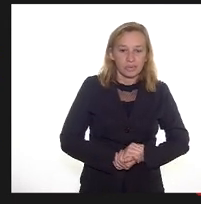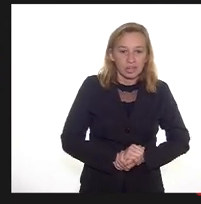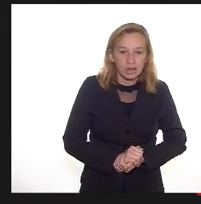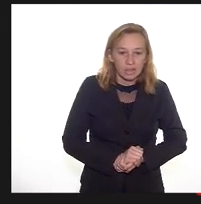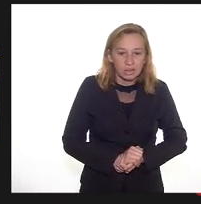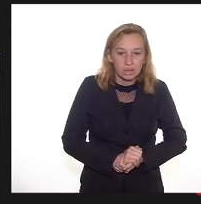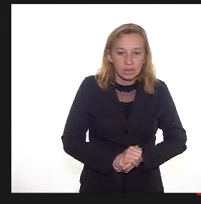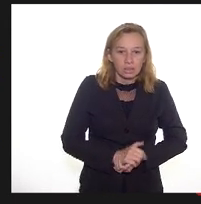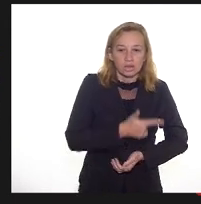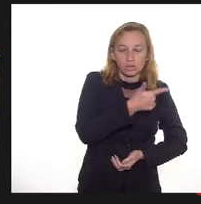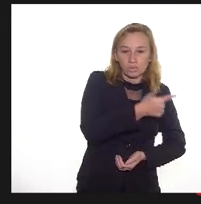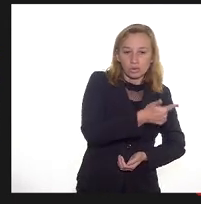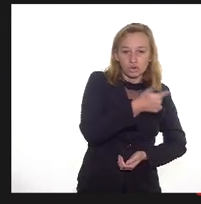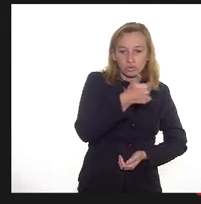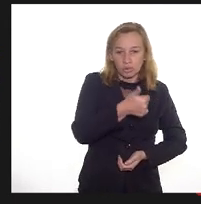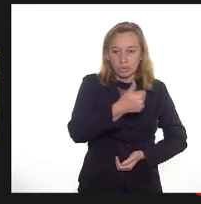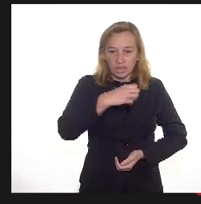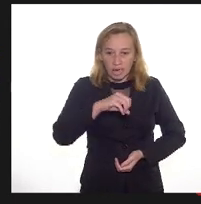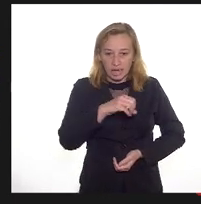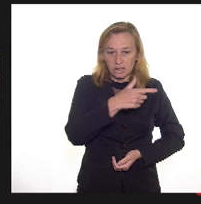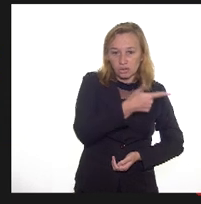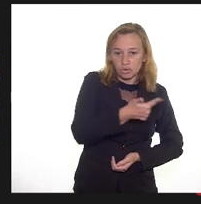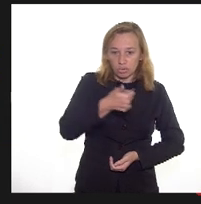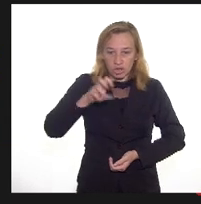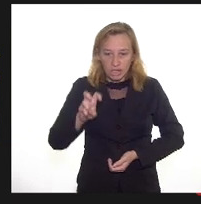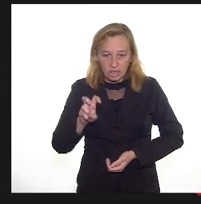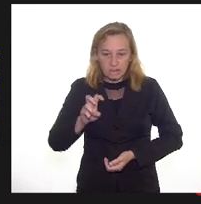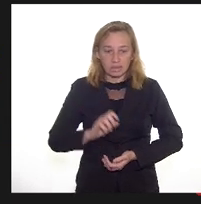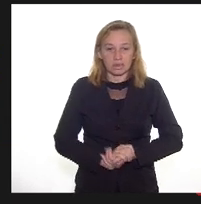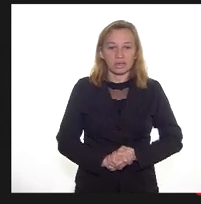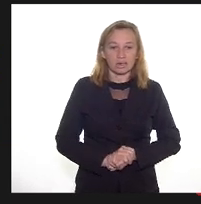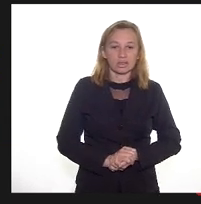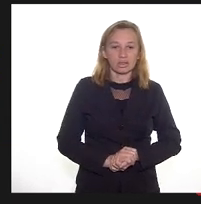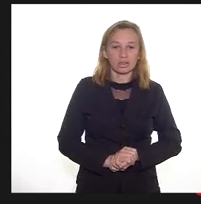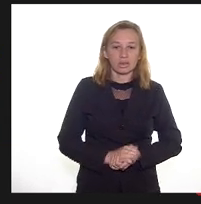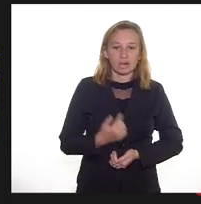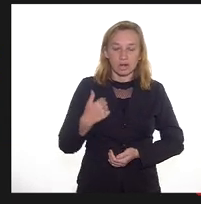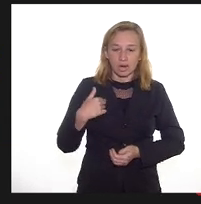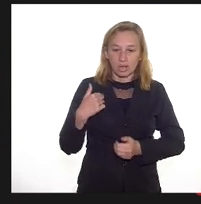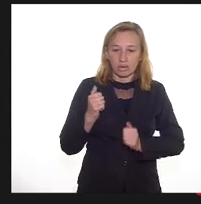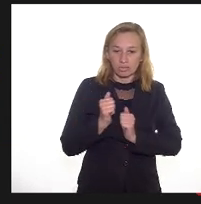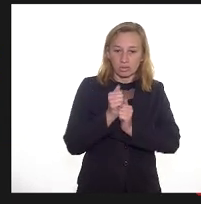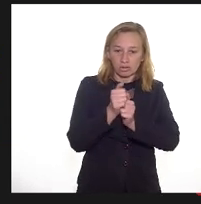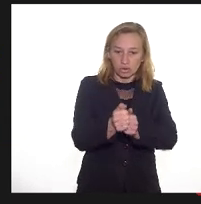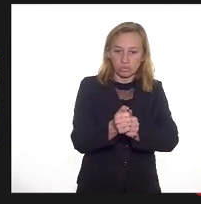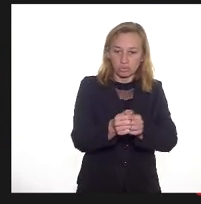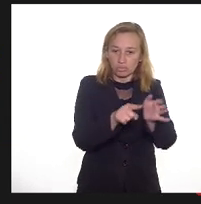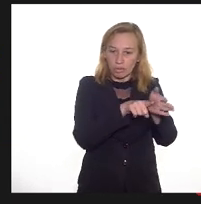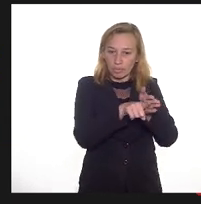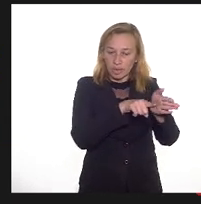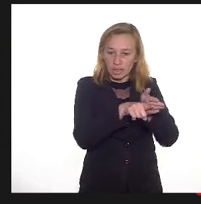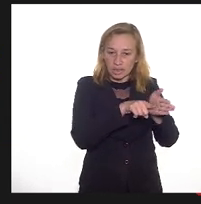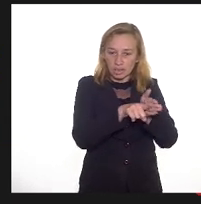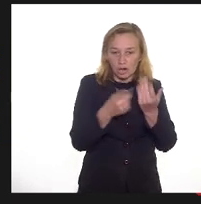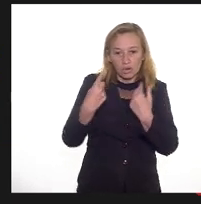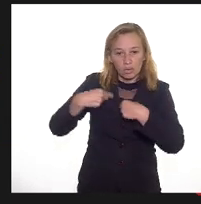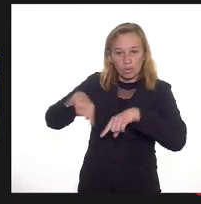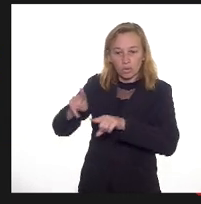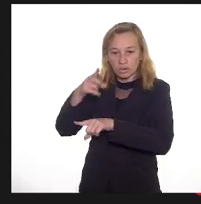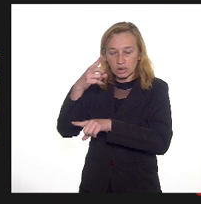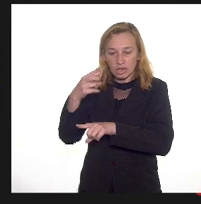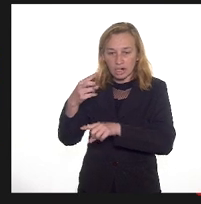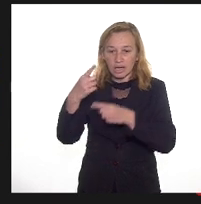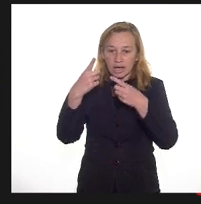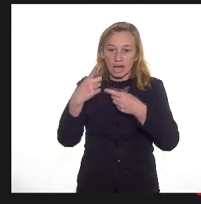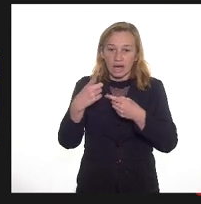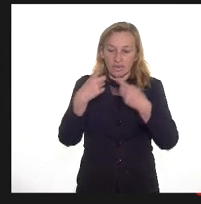2010-2021. Entre 2010, então, e 2015, eu coordenei uma pesquisa sobre intolerância religiosa em